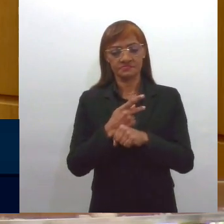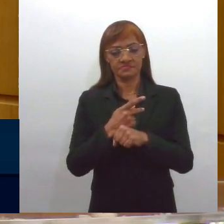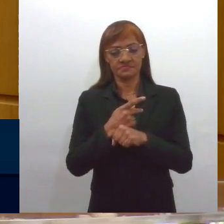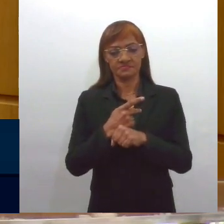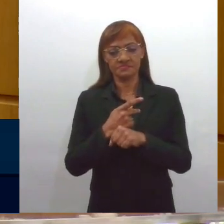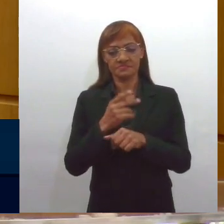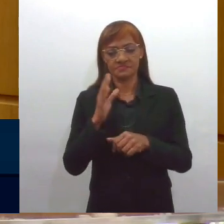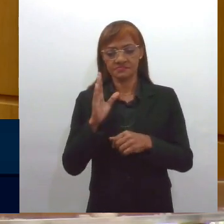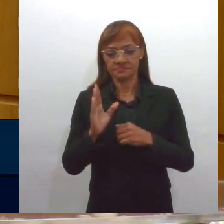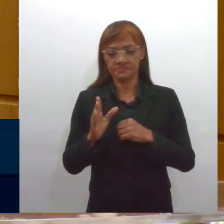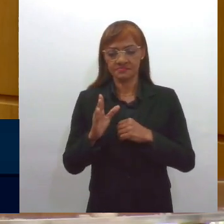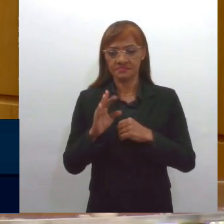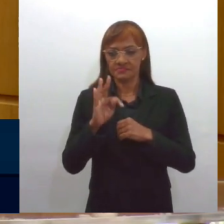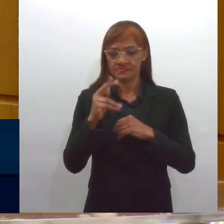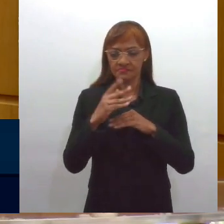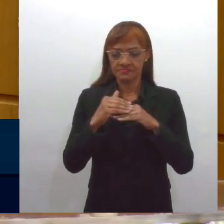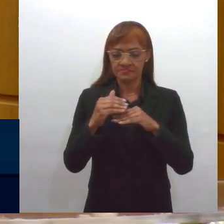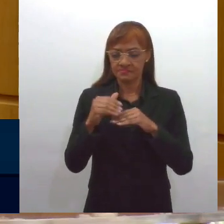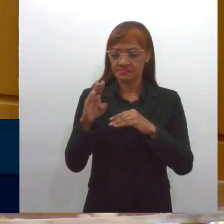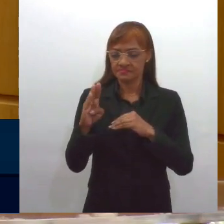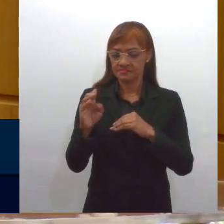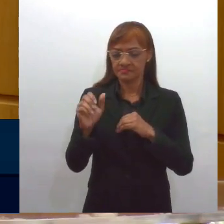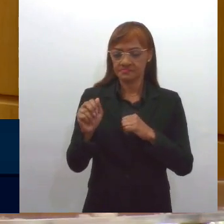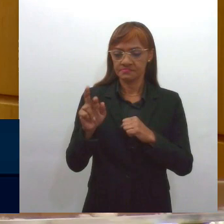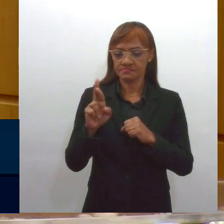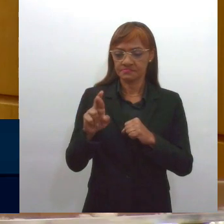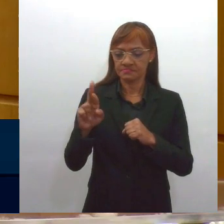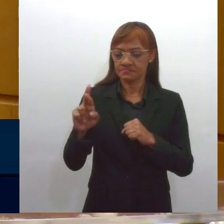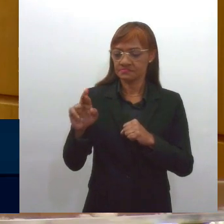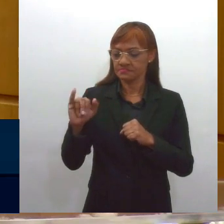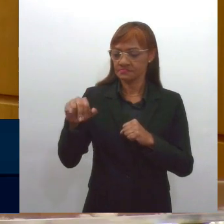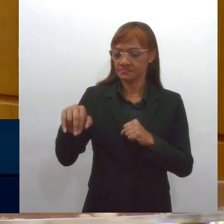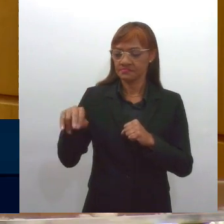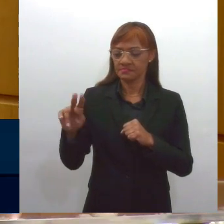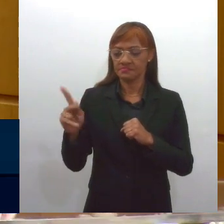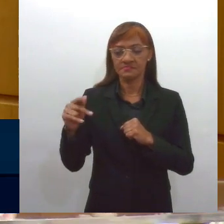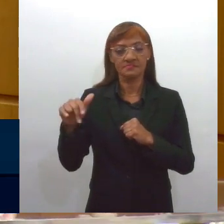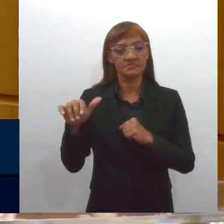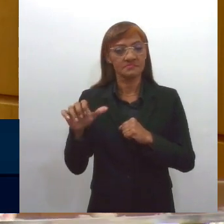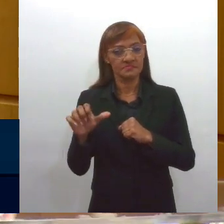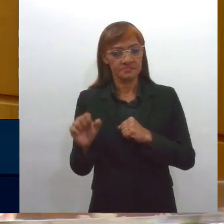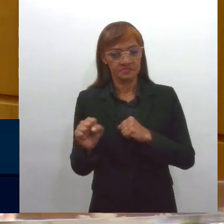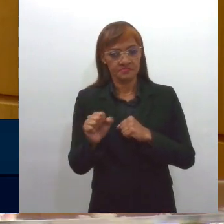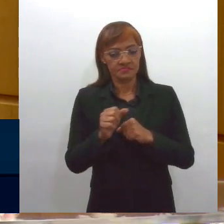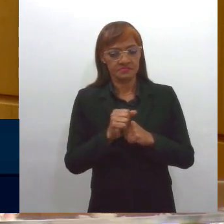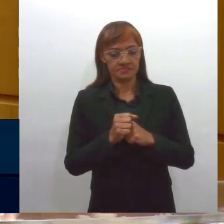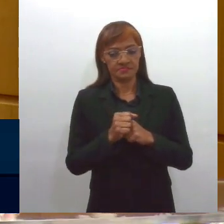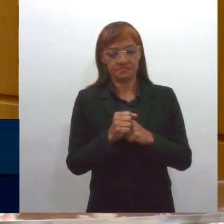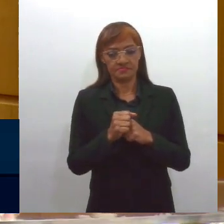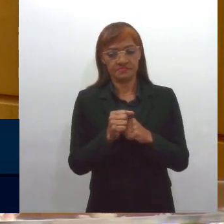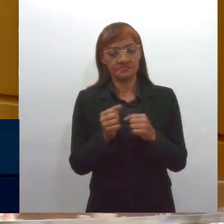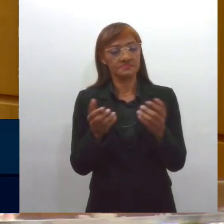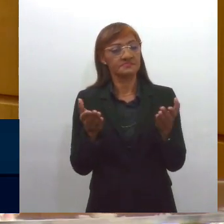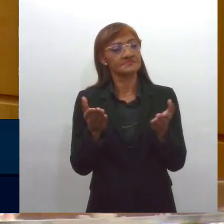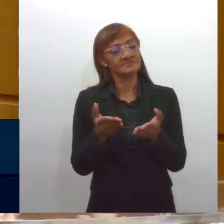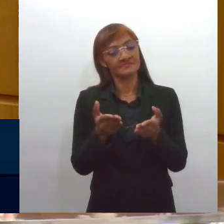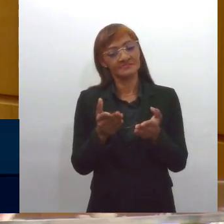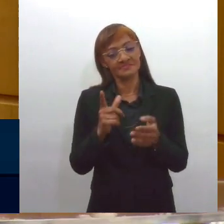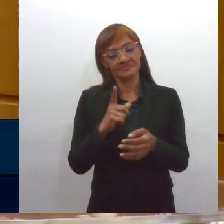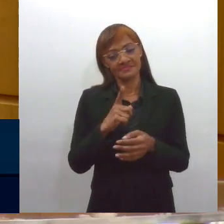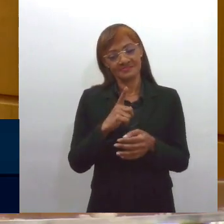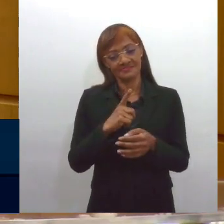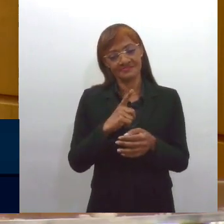era chamado, quis o destino que, além de contar com a gentileza do deputado Garibaldo